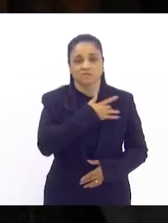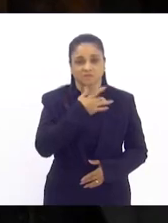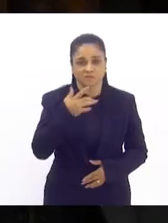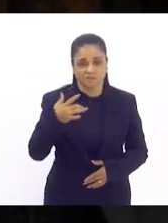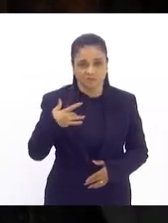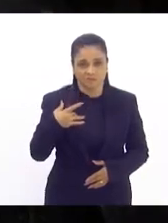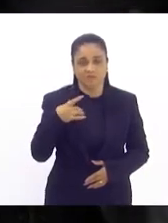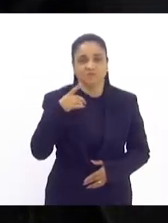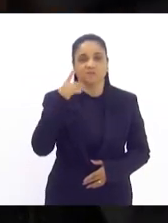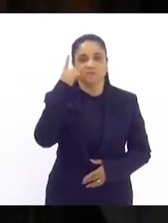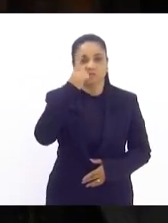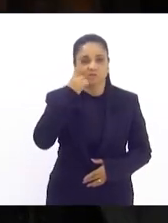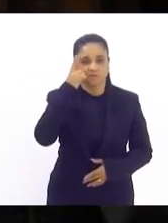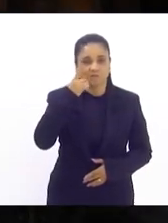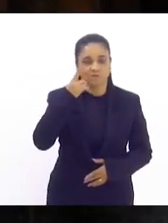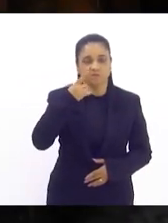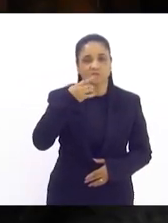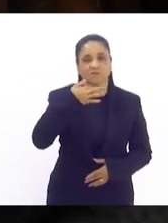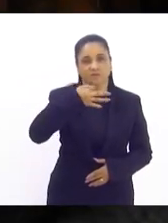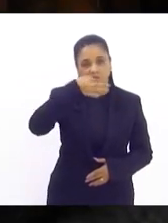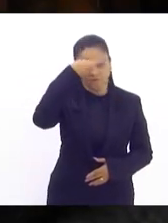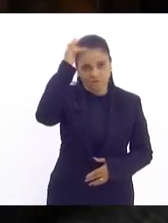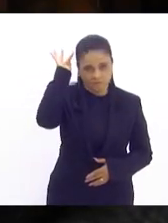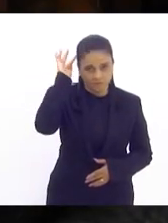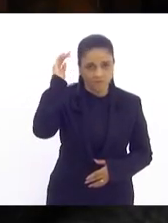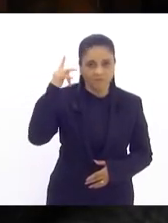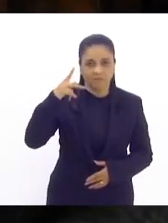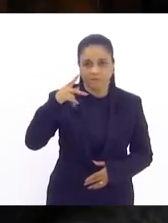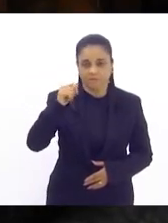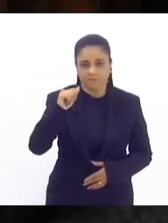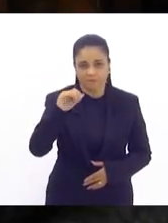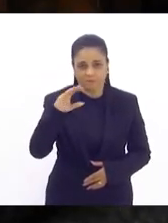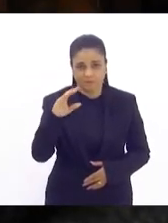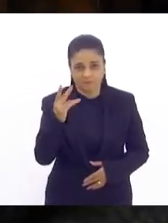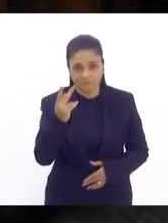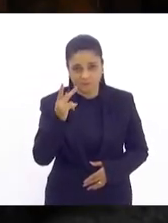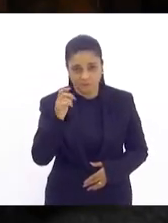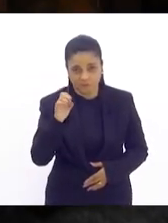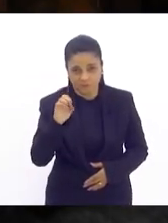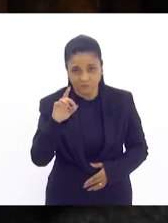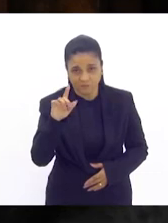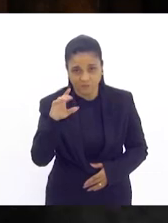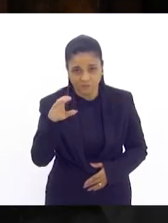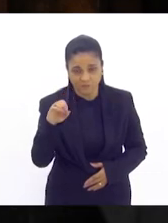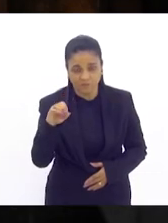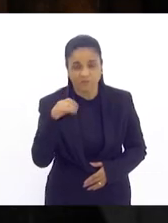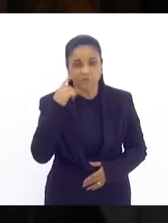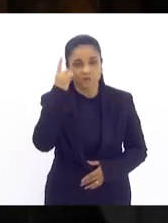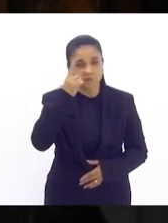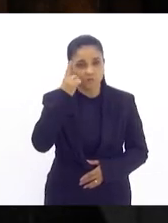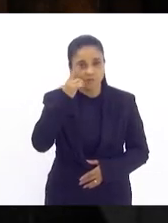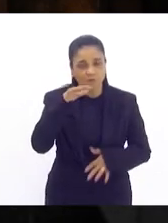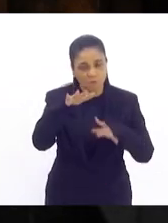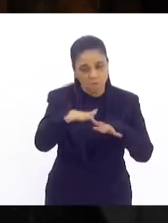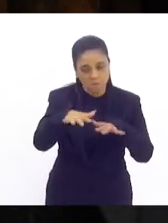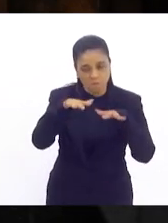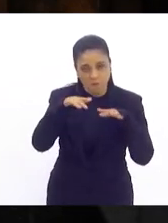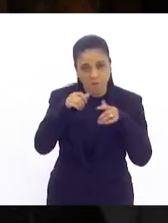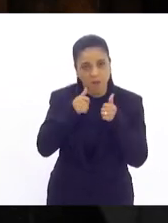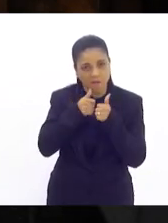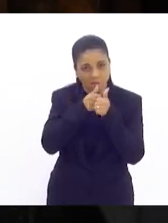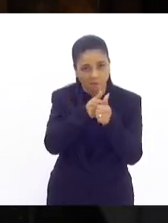Pacheco senhoras e senhores deputados que nos acompanham do Plenário